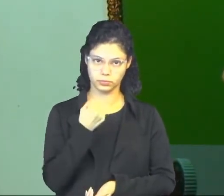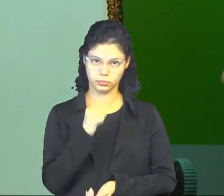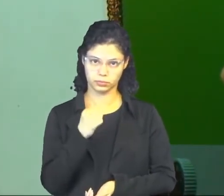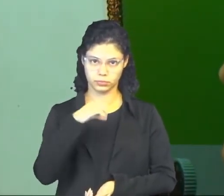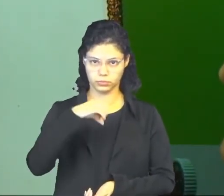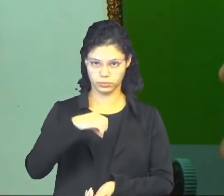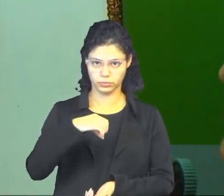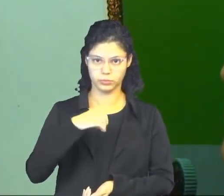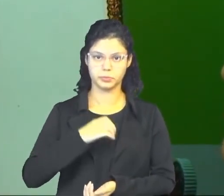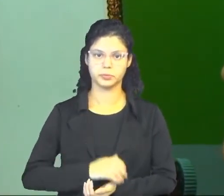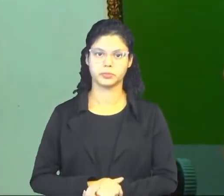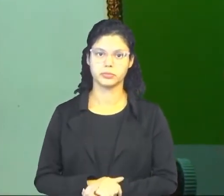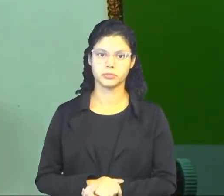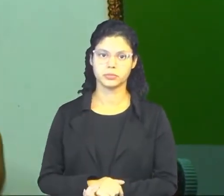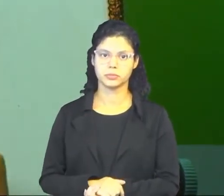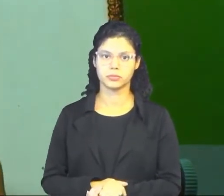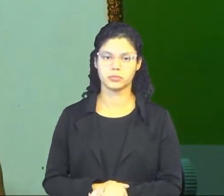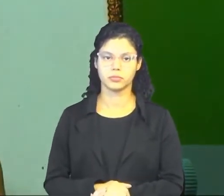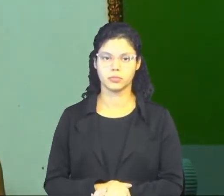589